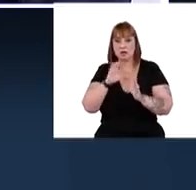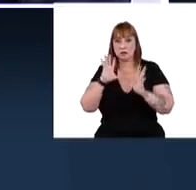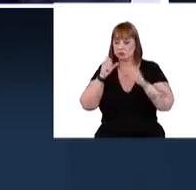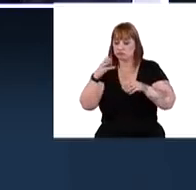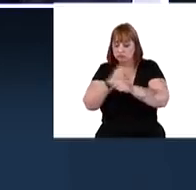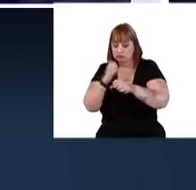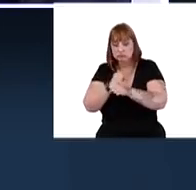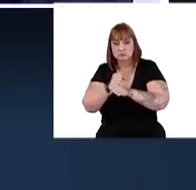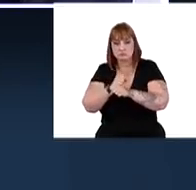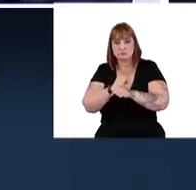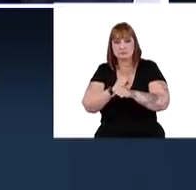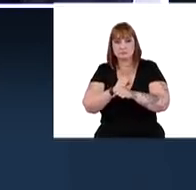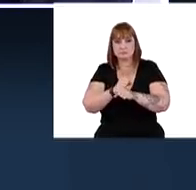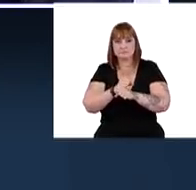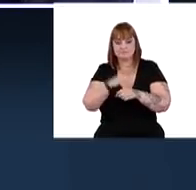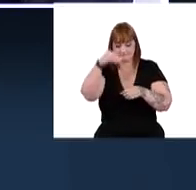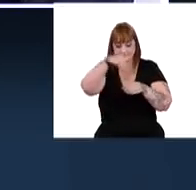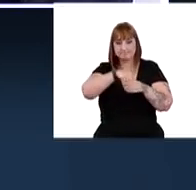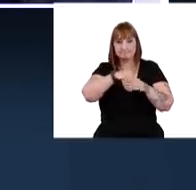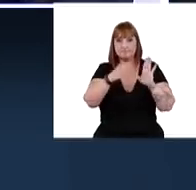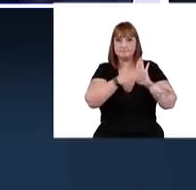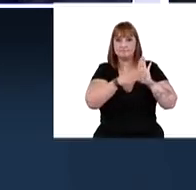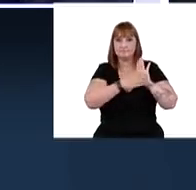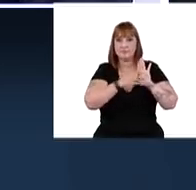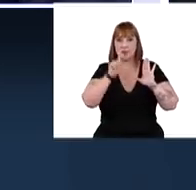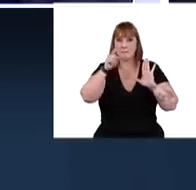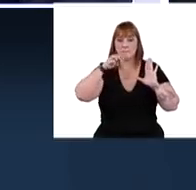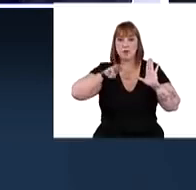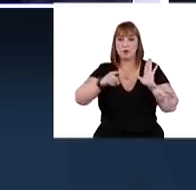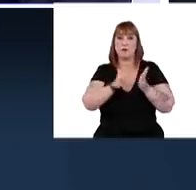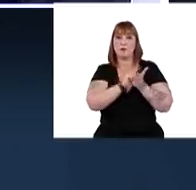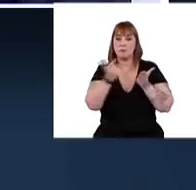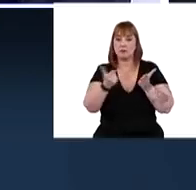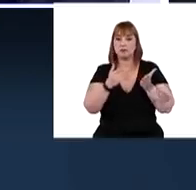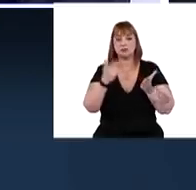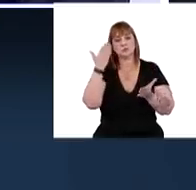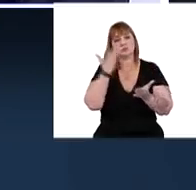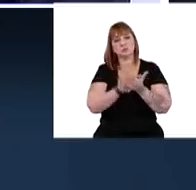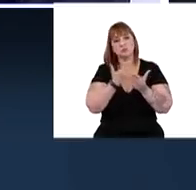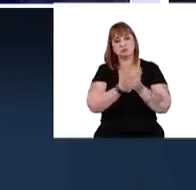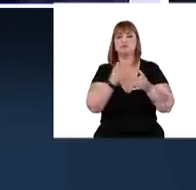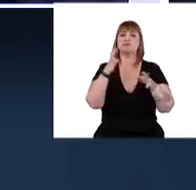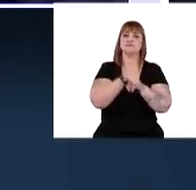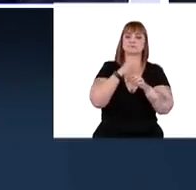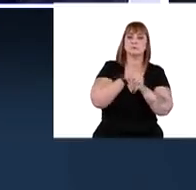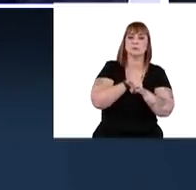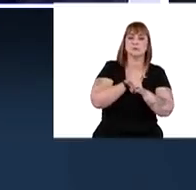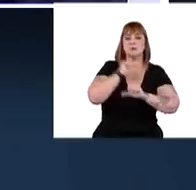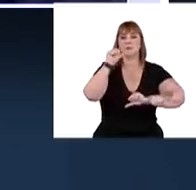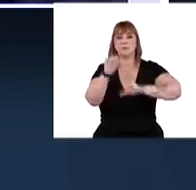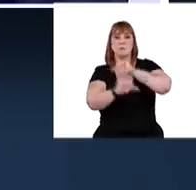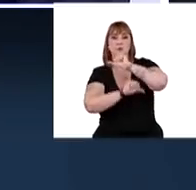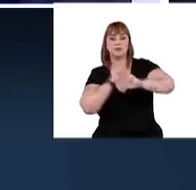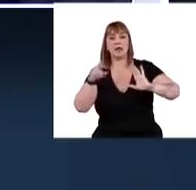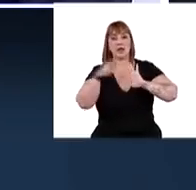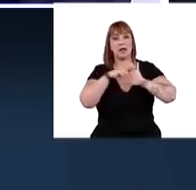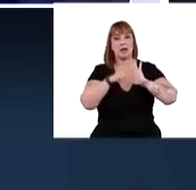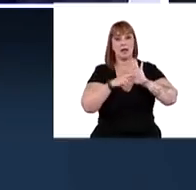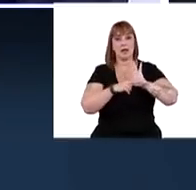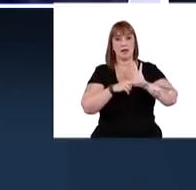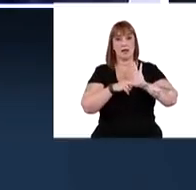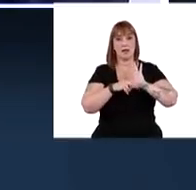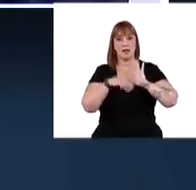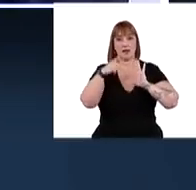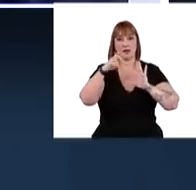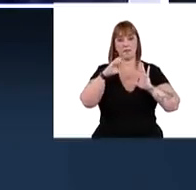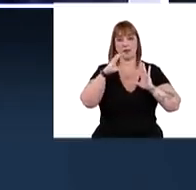calculada, faz parte dessas quase 1000 páginas de estudos, tudo calculado, com a mudança dessa regra da PEC do